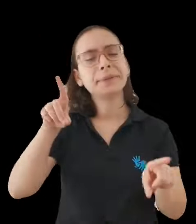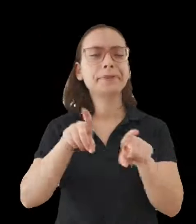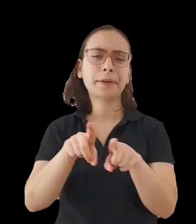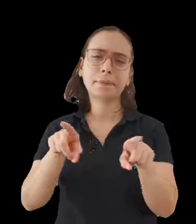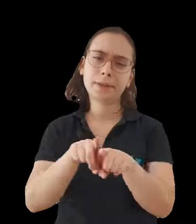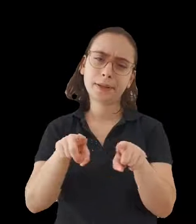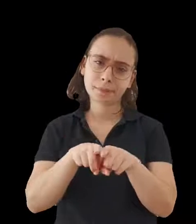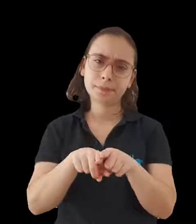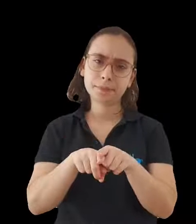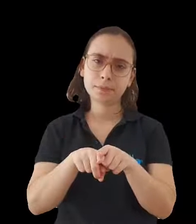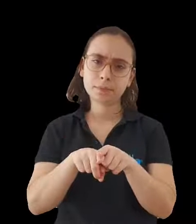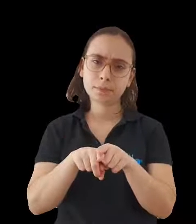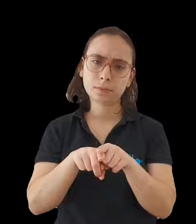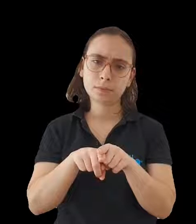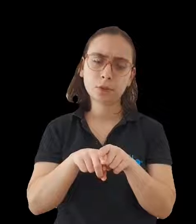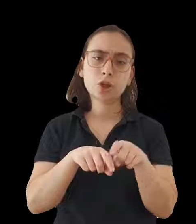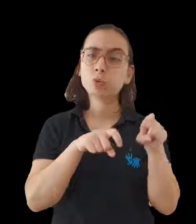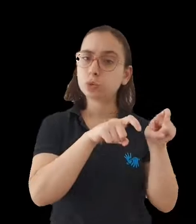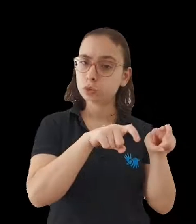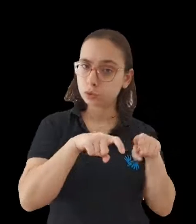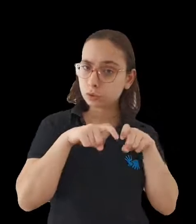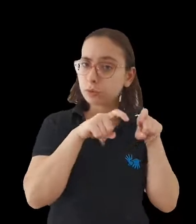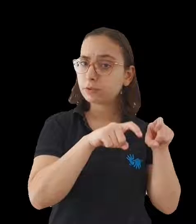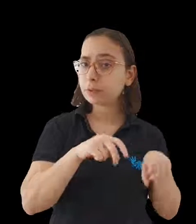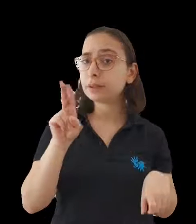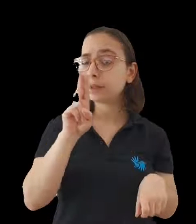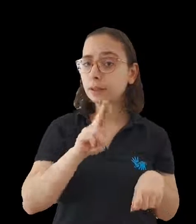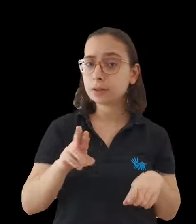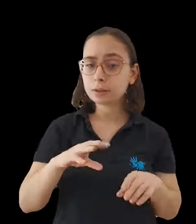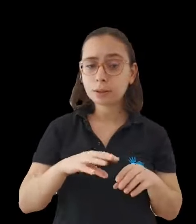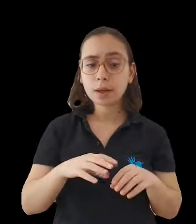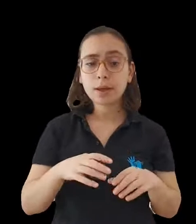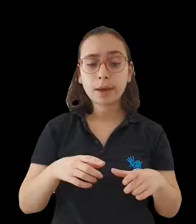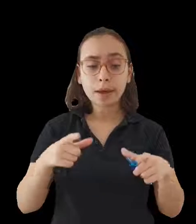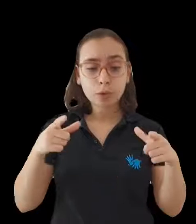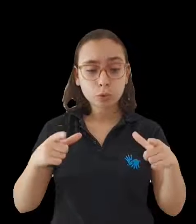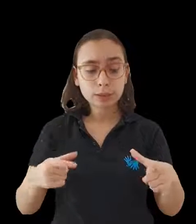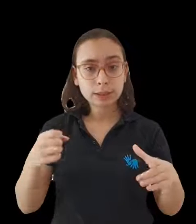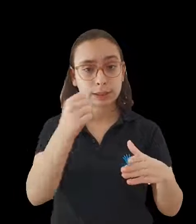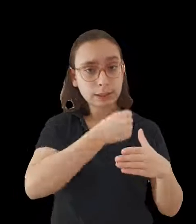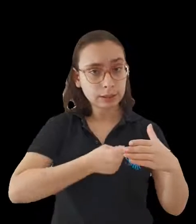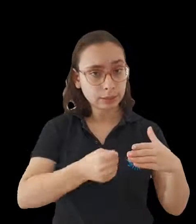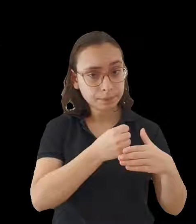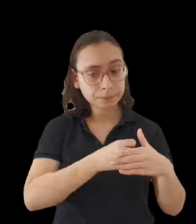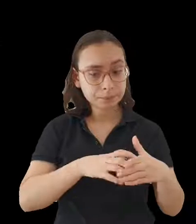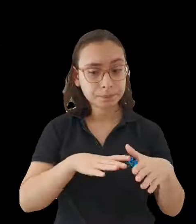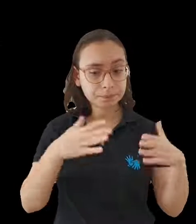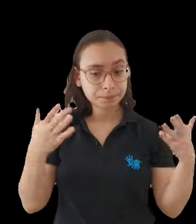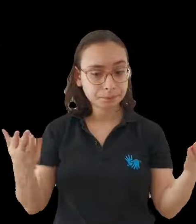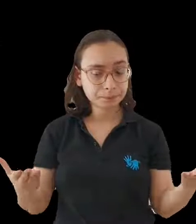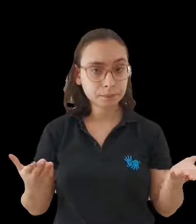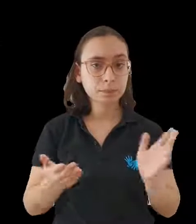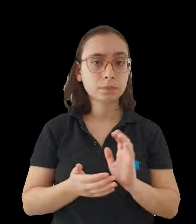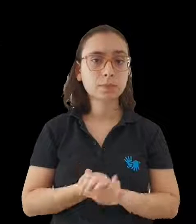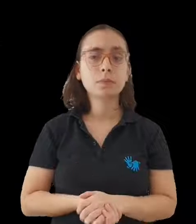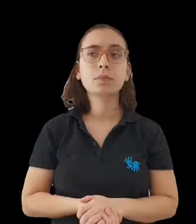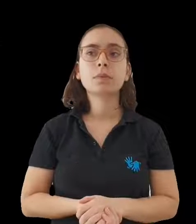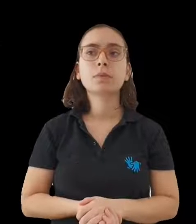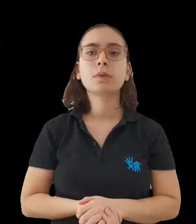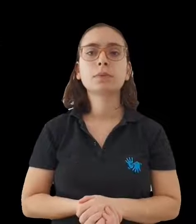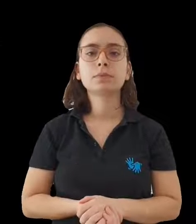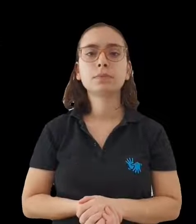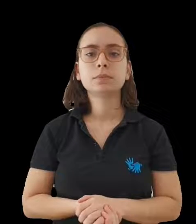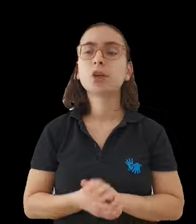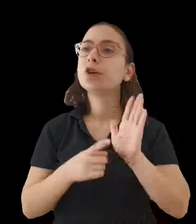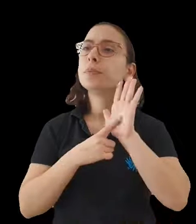o uso da fazenda. Aí a gente abre a cozinha, tá? Essa história a gente abre a cozinha. Mostra pra mim,